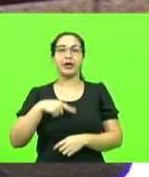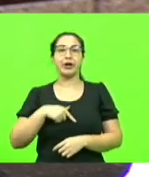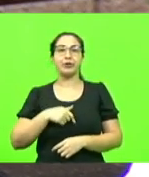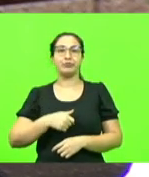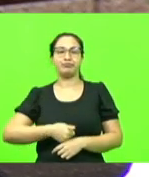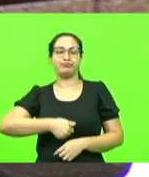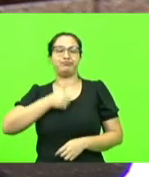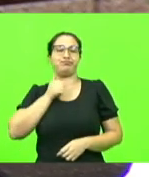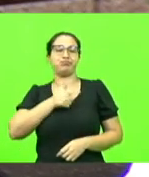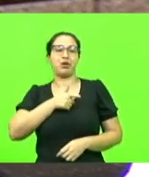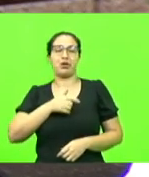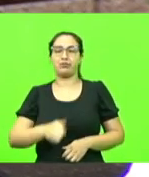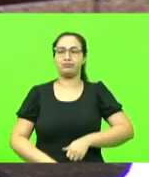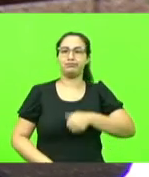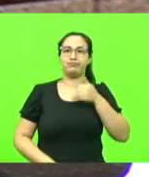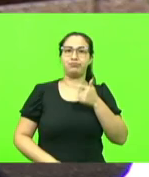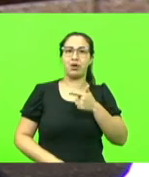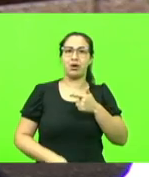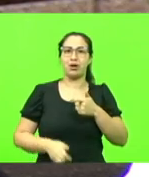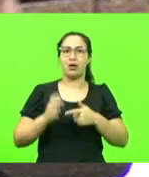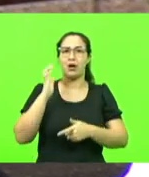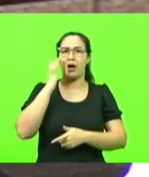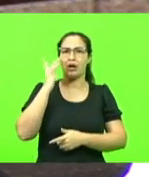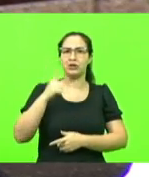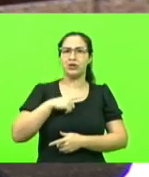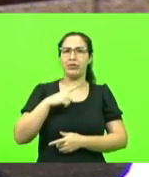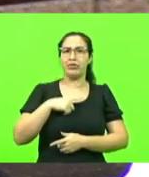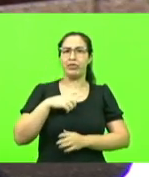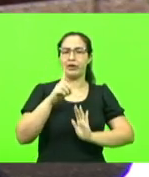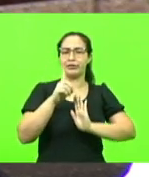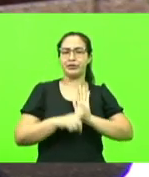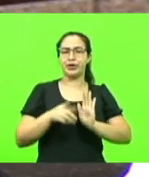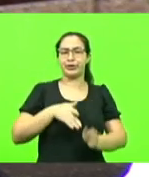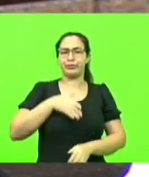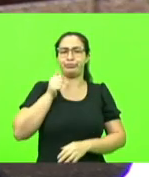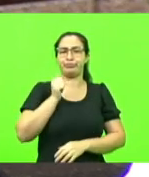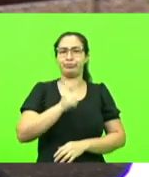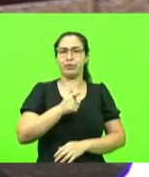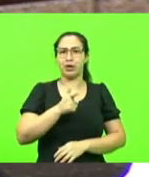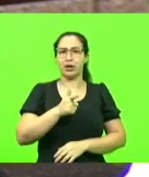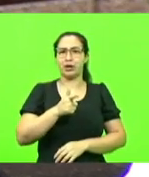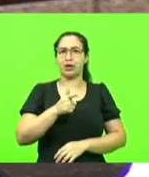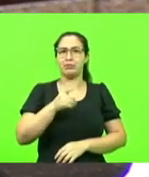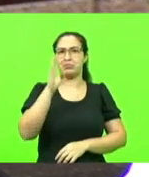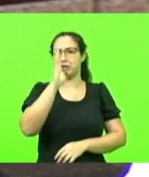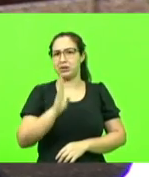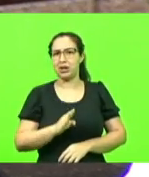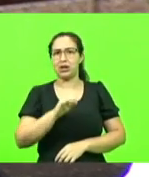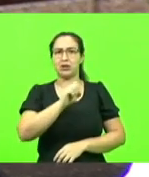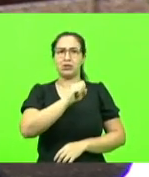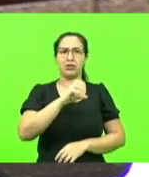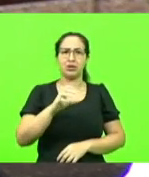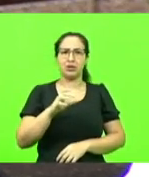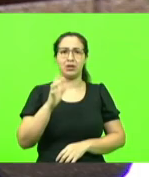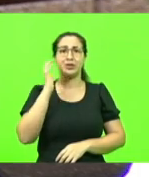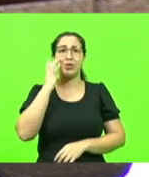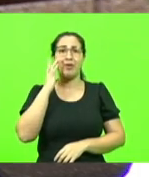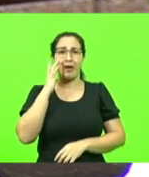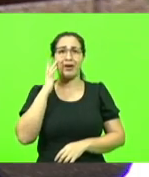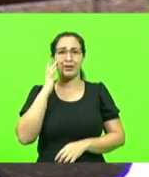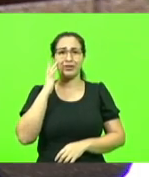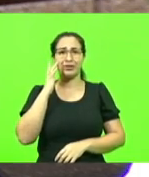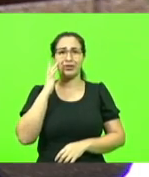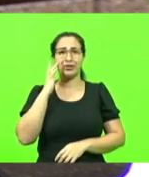se acham com direitos acima dos outros brasileiros e catarinenses, e se acham, por isso, também